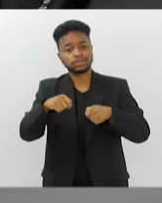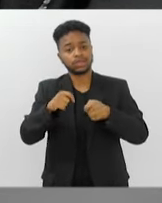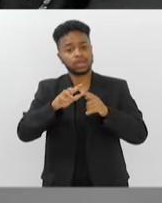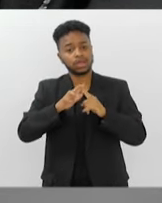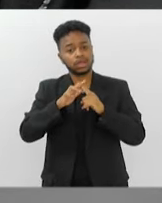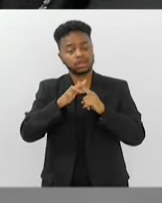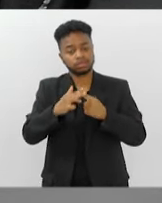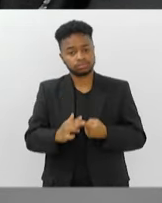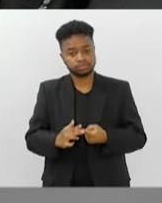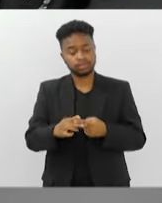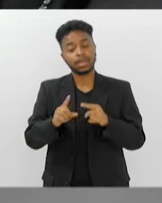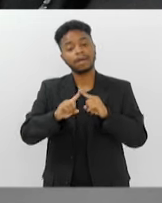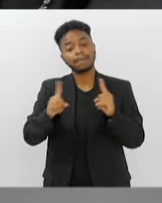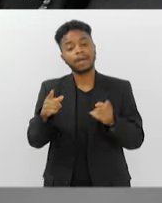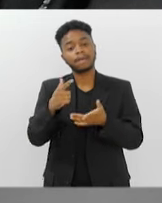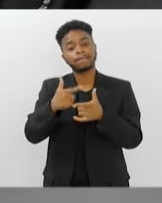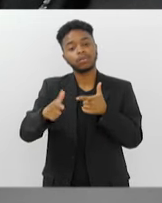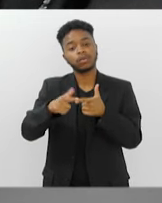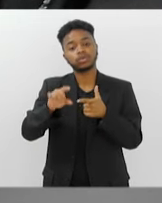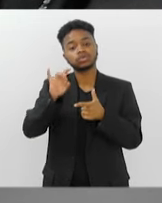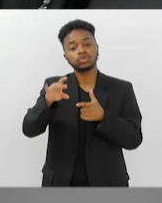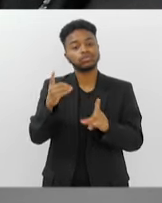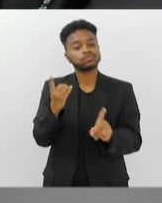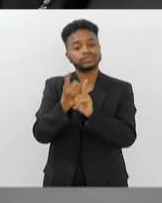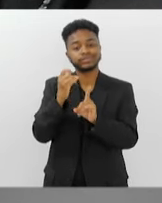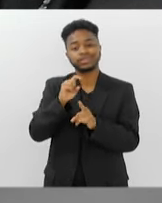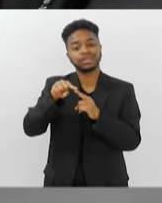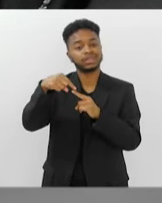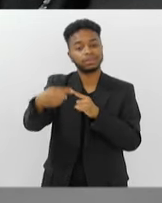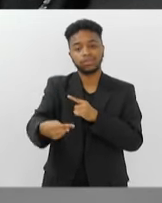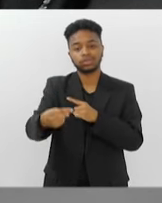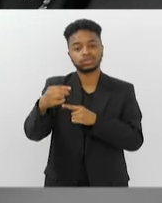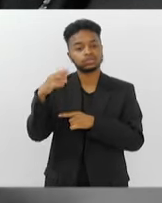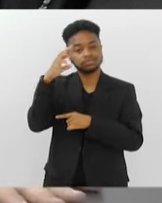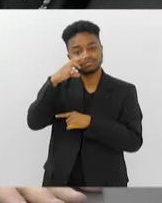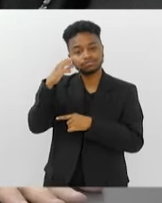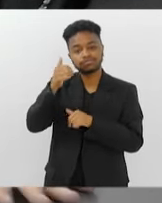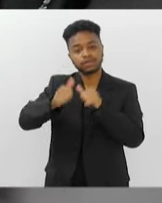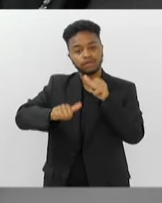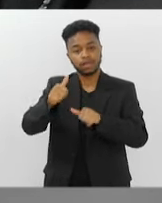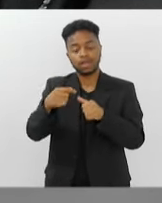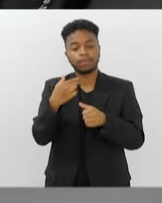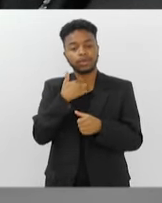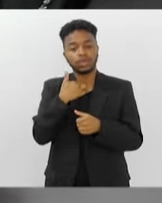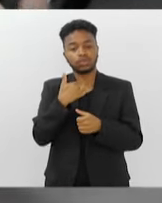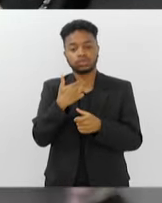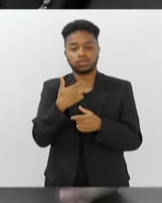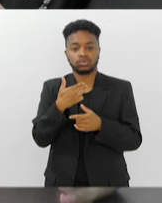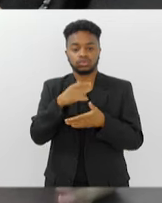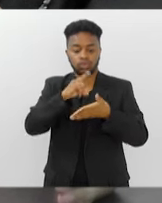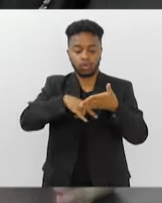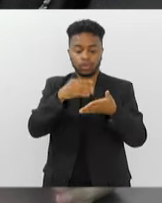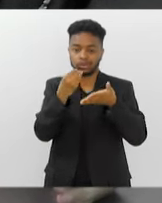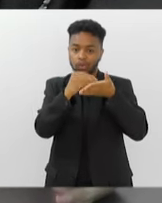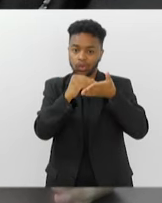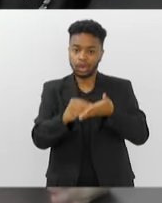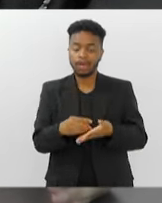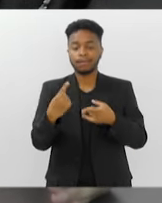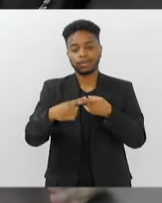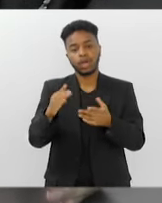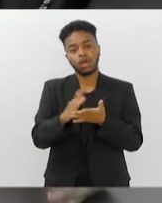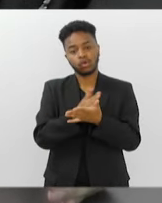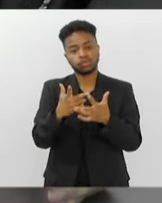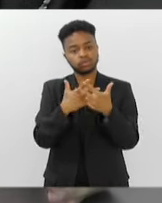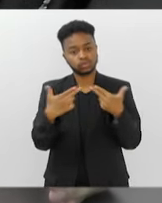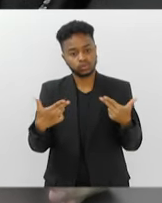os problemas só podem ser constatados após a vistoria eu não tenho como apontar documentalmente muitas coisas foram refeitas